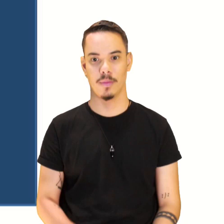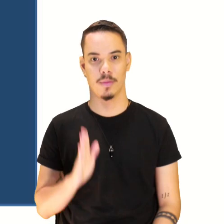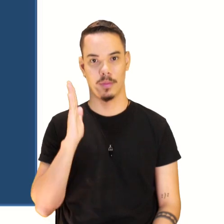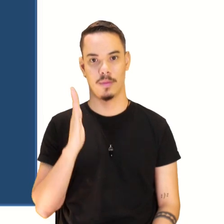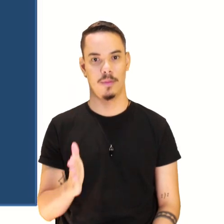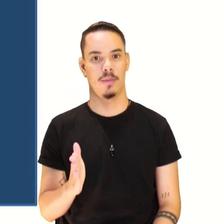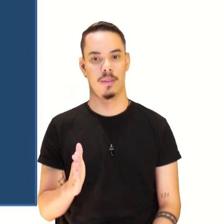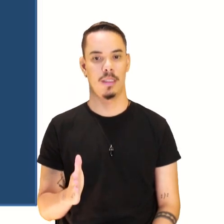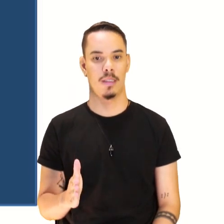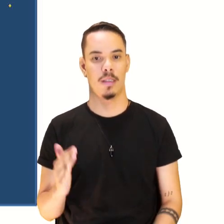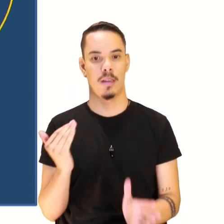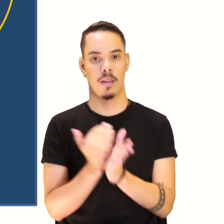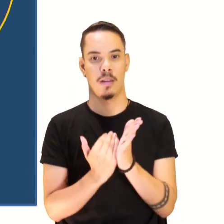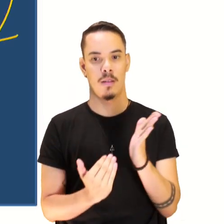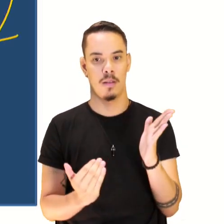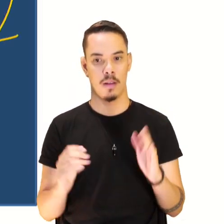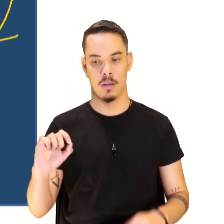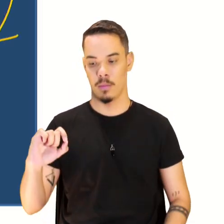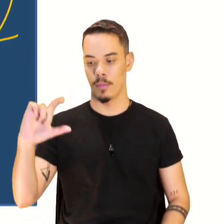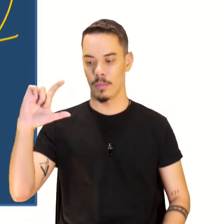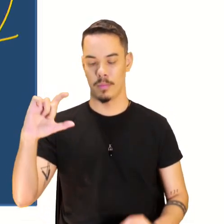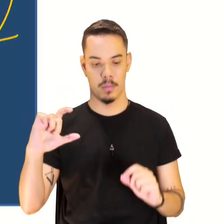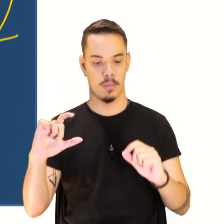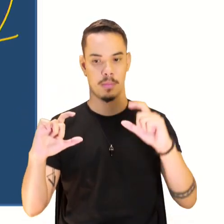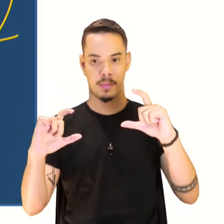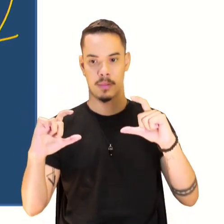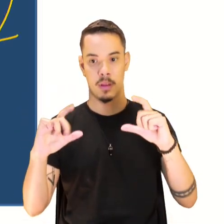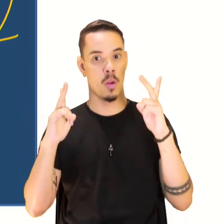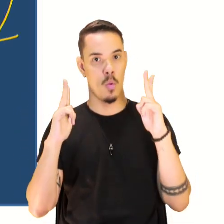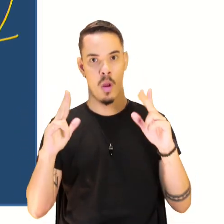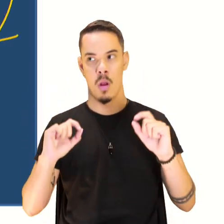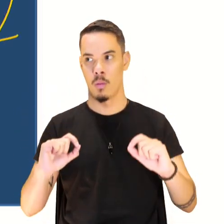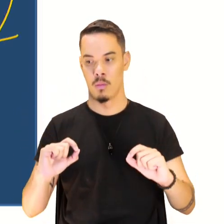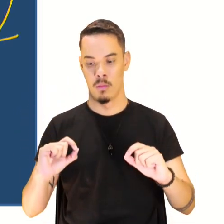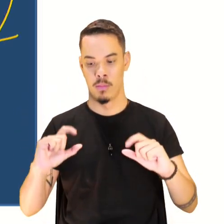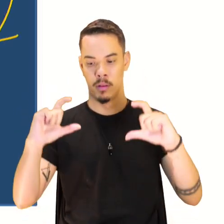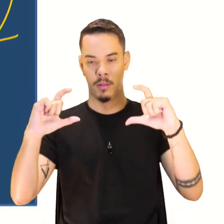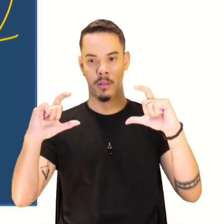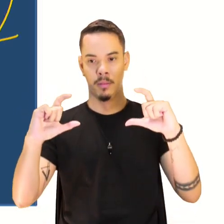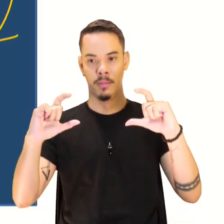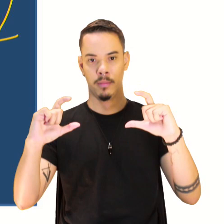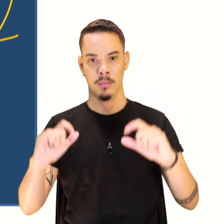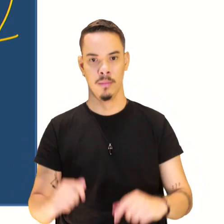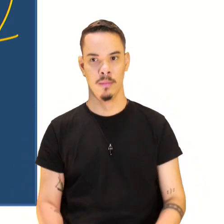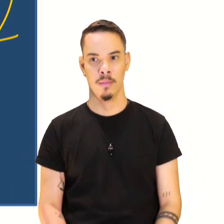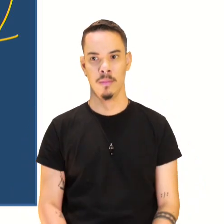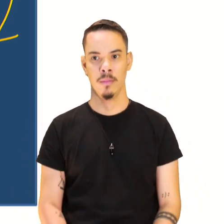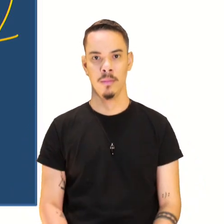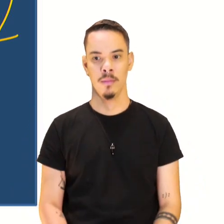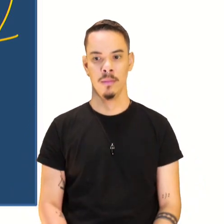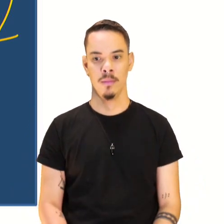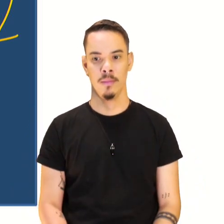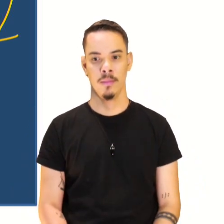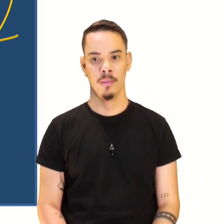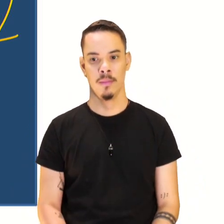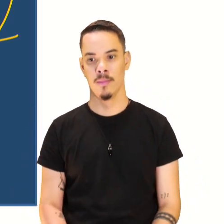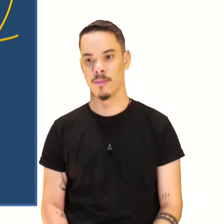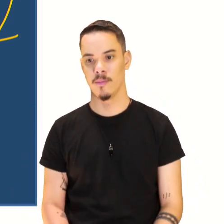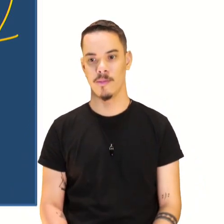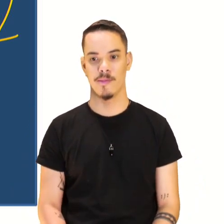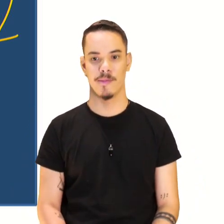né aumentou os litros aumenta o consumo aumenta a quantidade de quilômetros que dá percorrer né ou